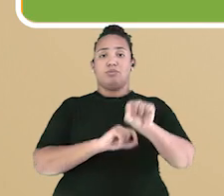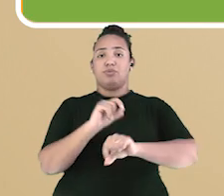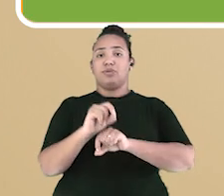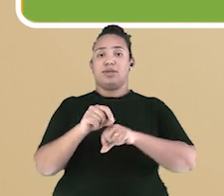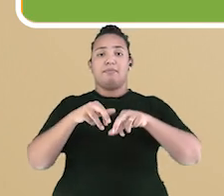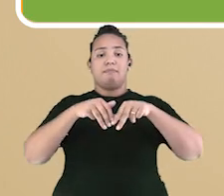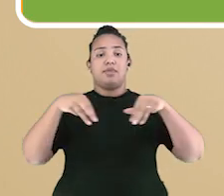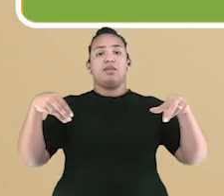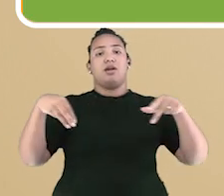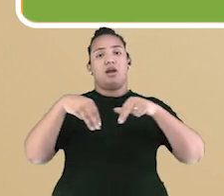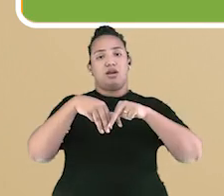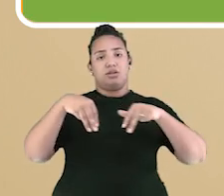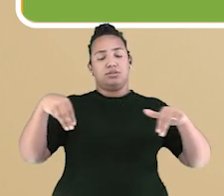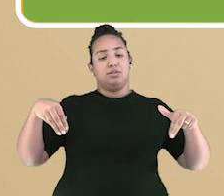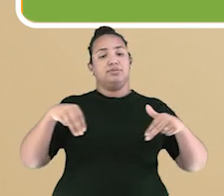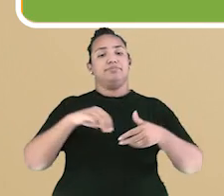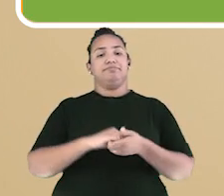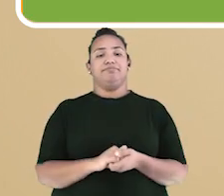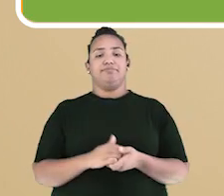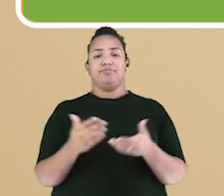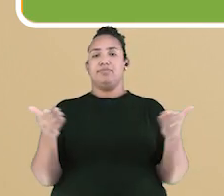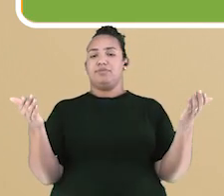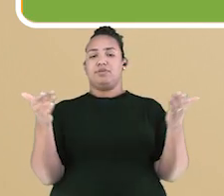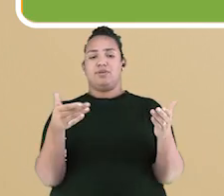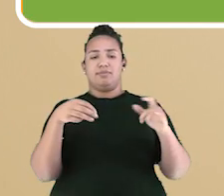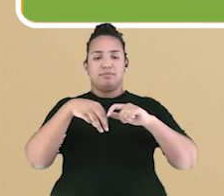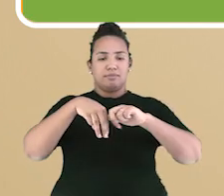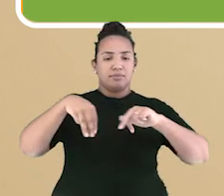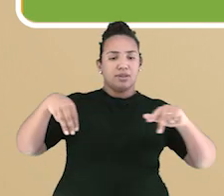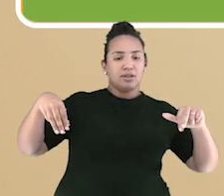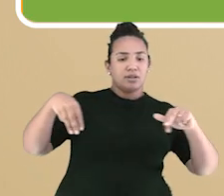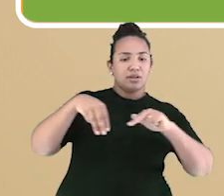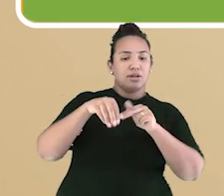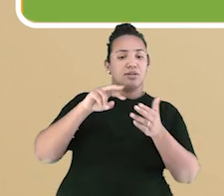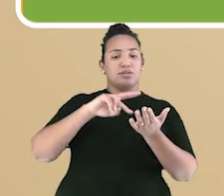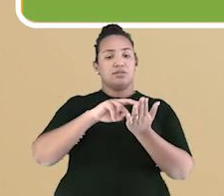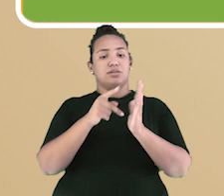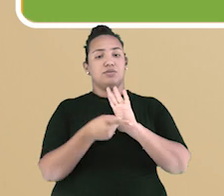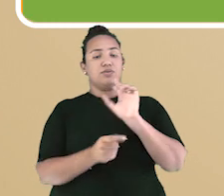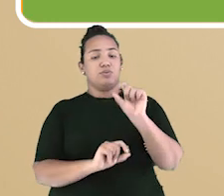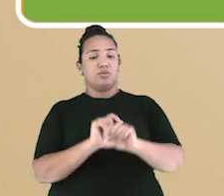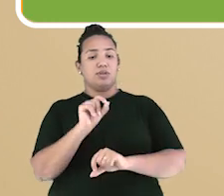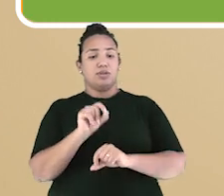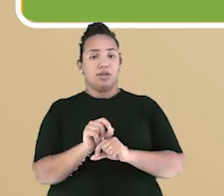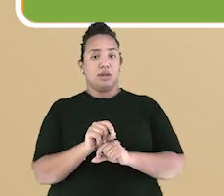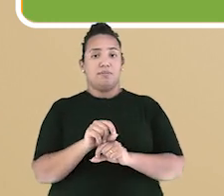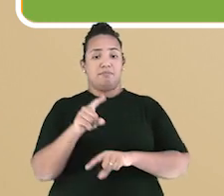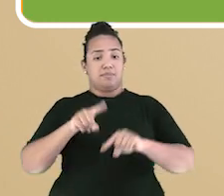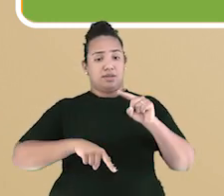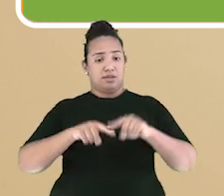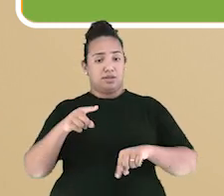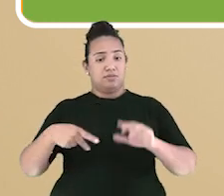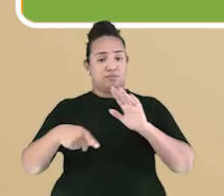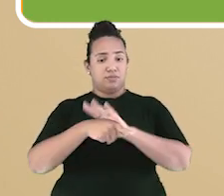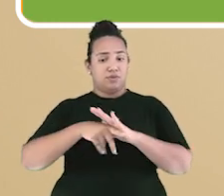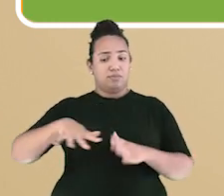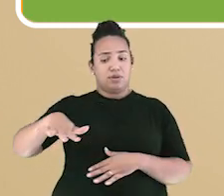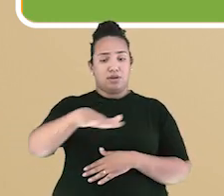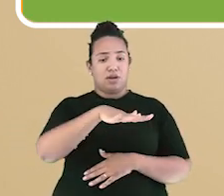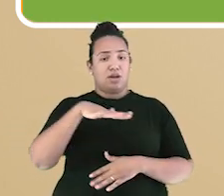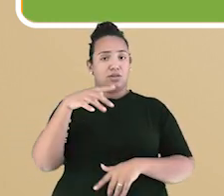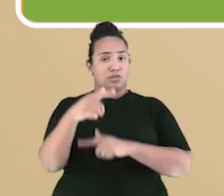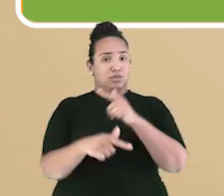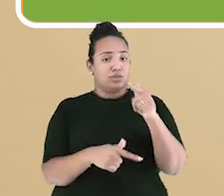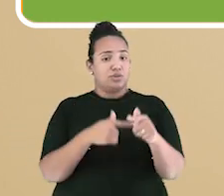dos minerais. E falar de minerais é falar dos corpos não vivos formados em ambiente geológico.